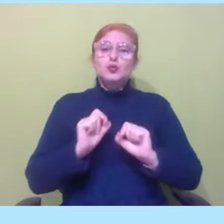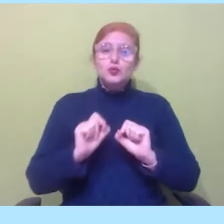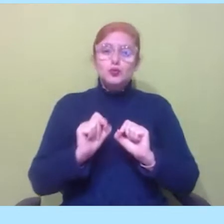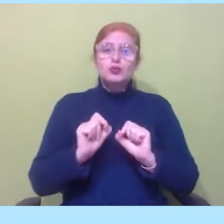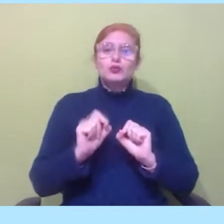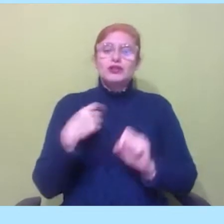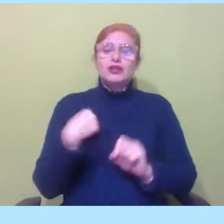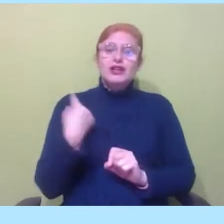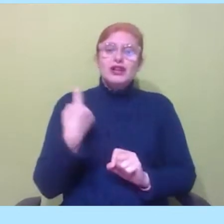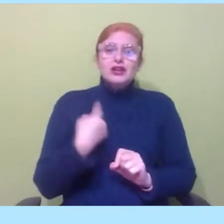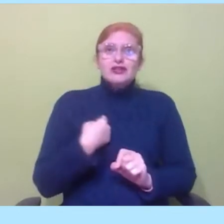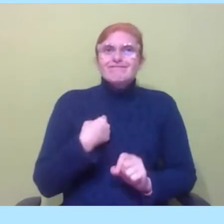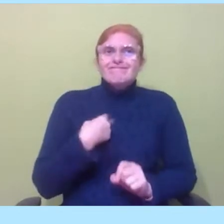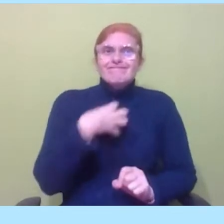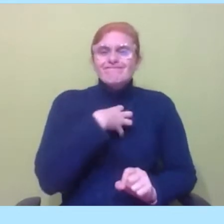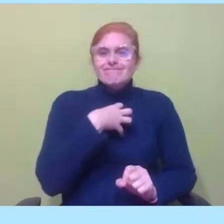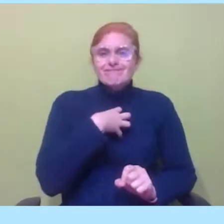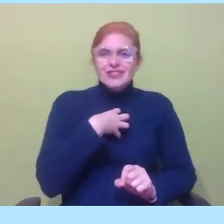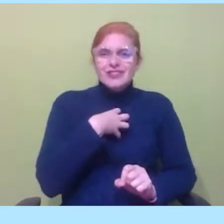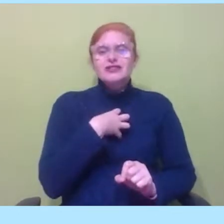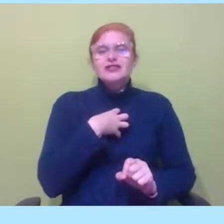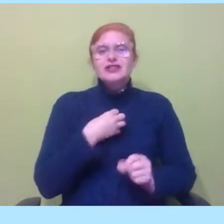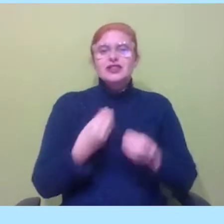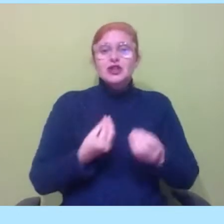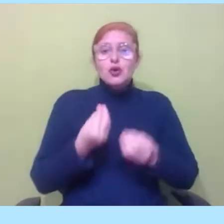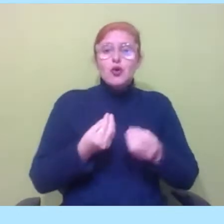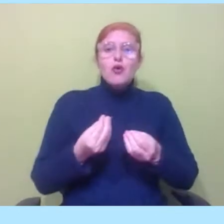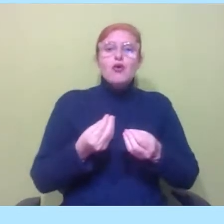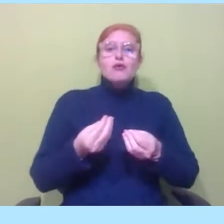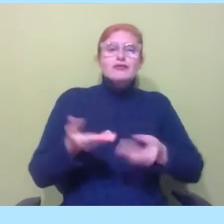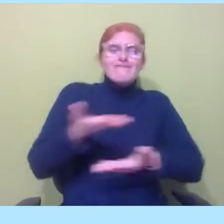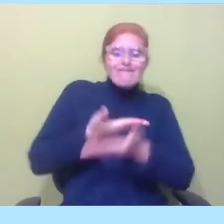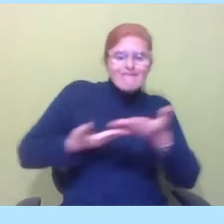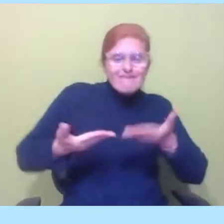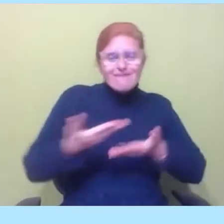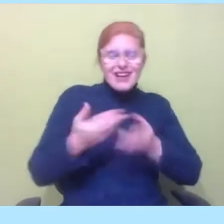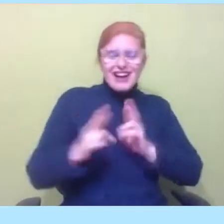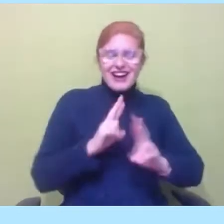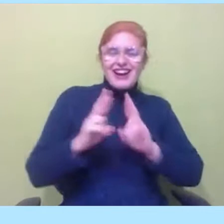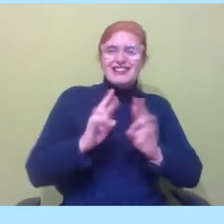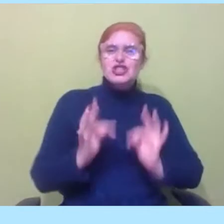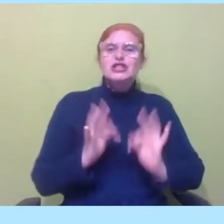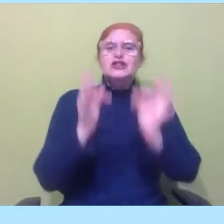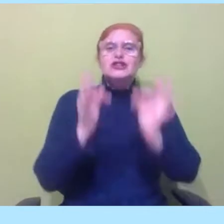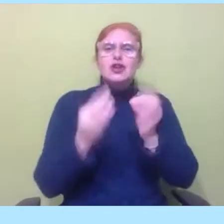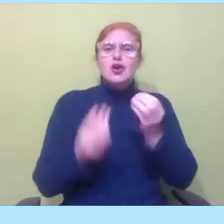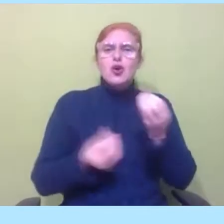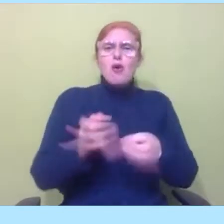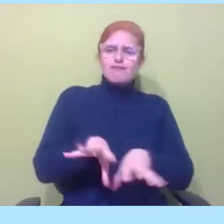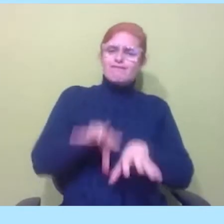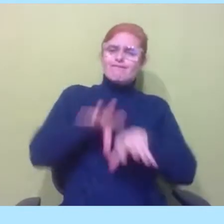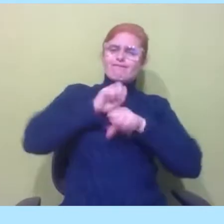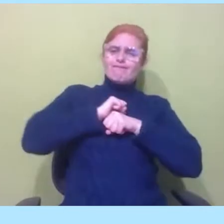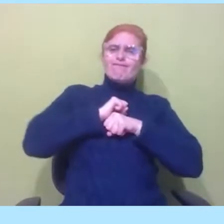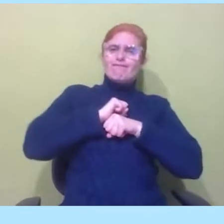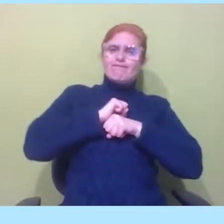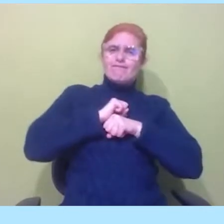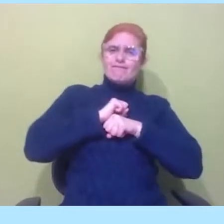o jeito que a gente interage com a tecnologia, a nossa apropriação dessas mídias sociais,